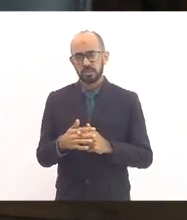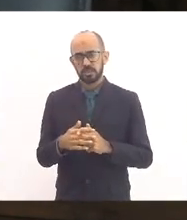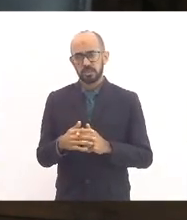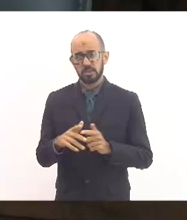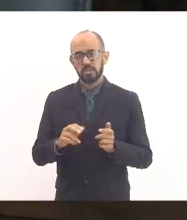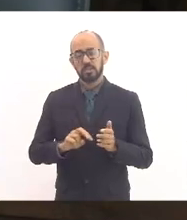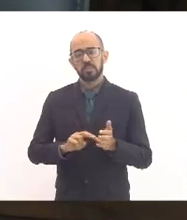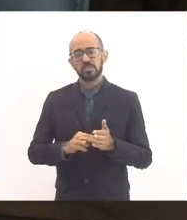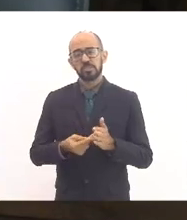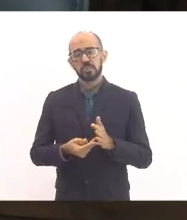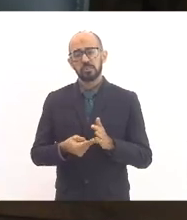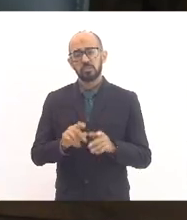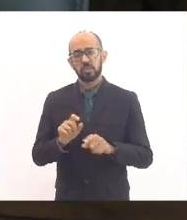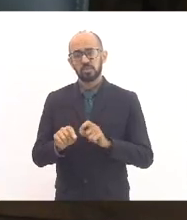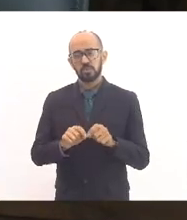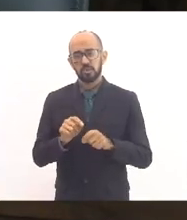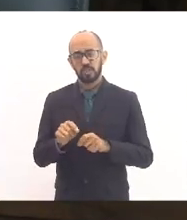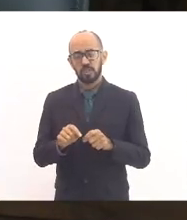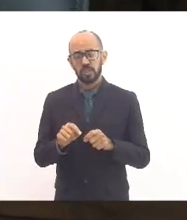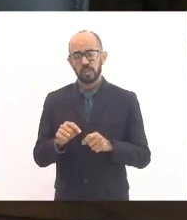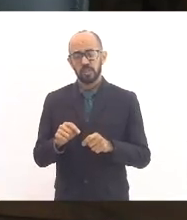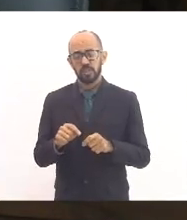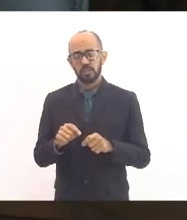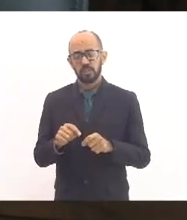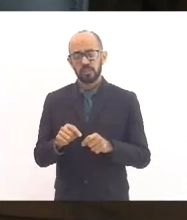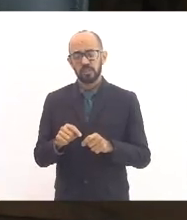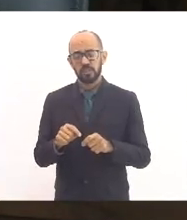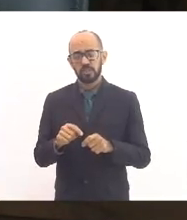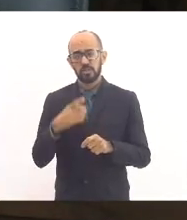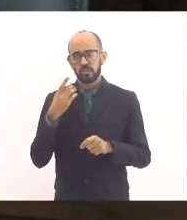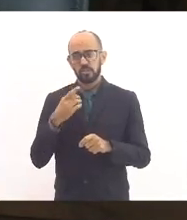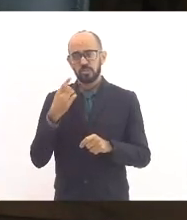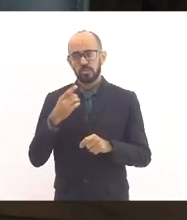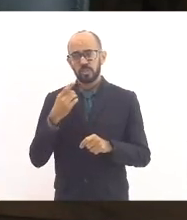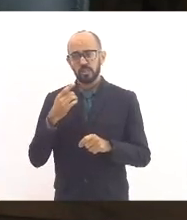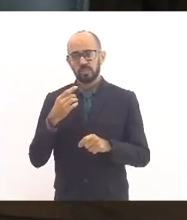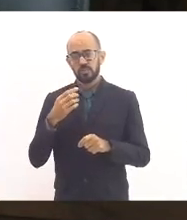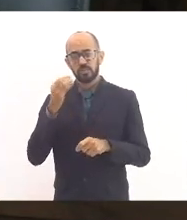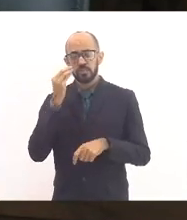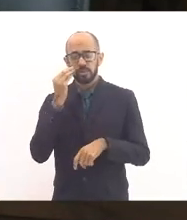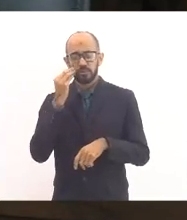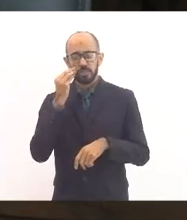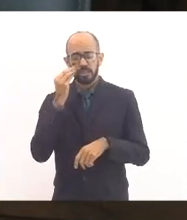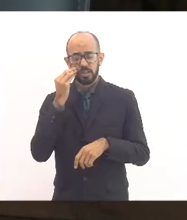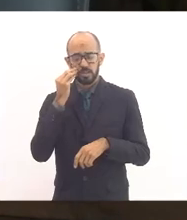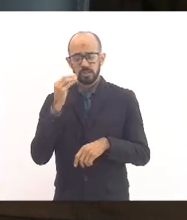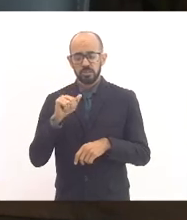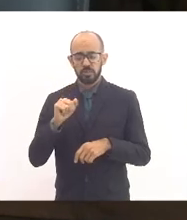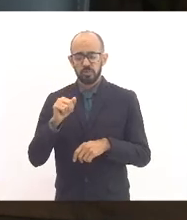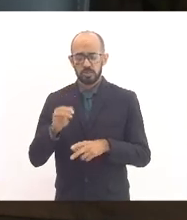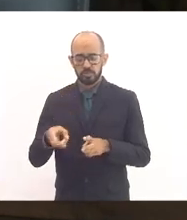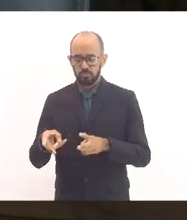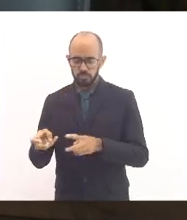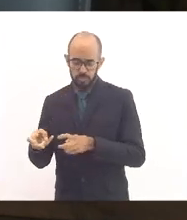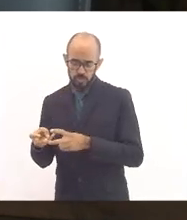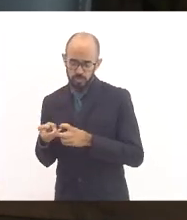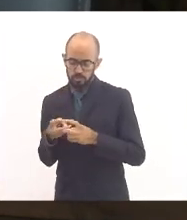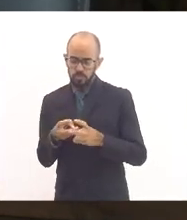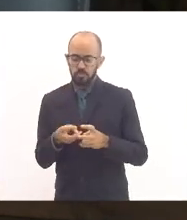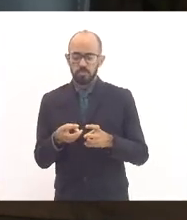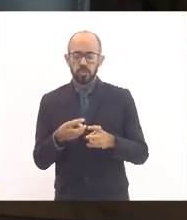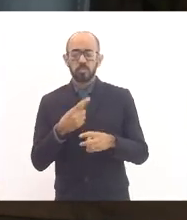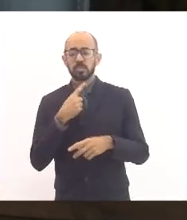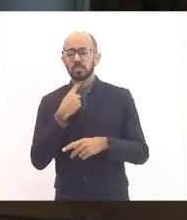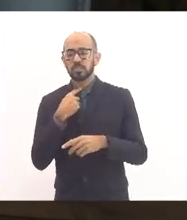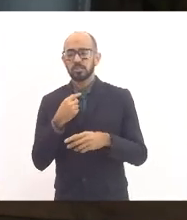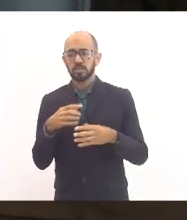hoje pelo menos por parte dos em uma tentativa de ouvir o que